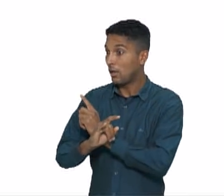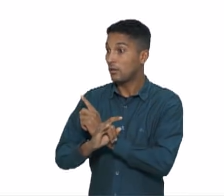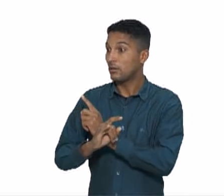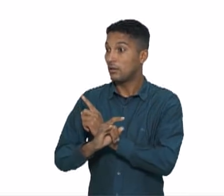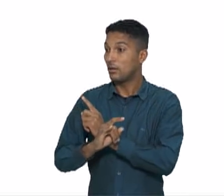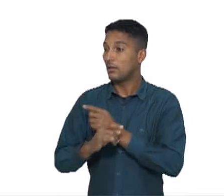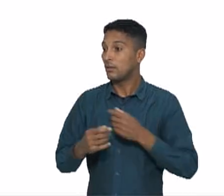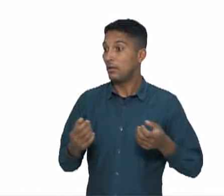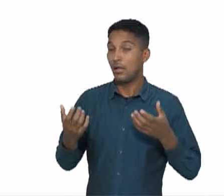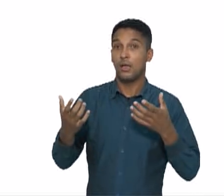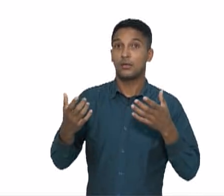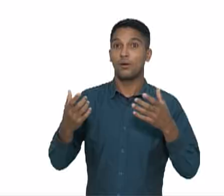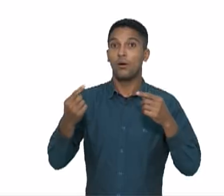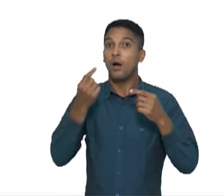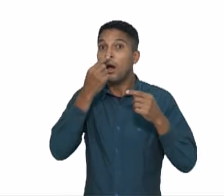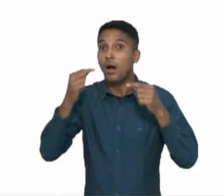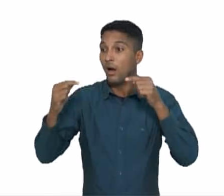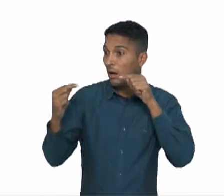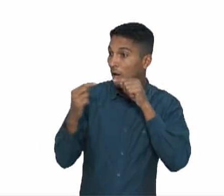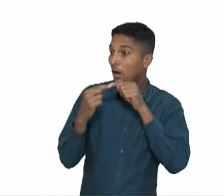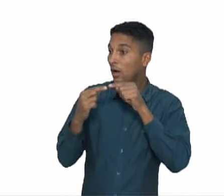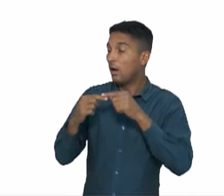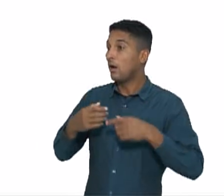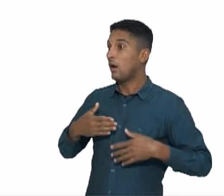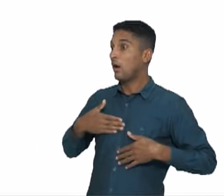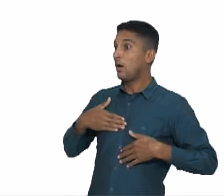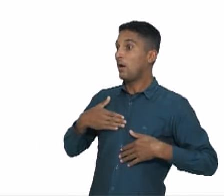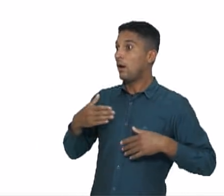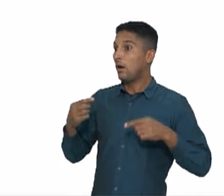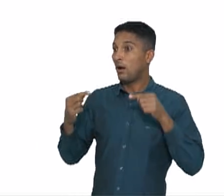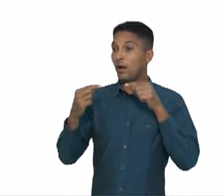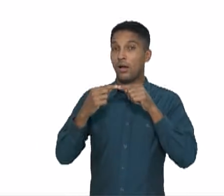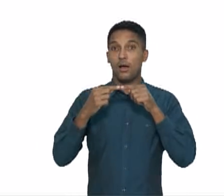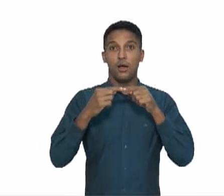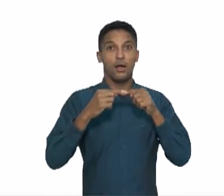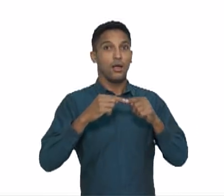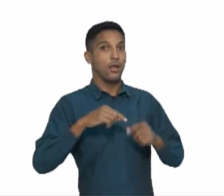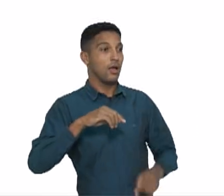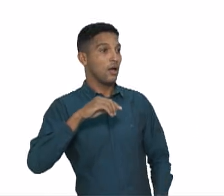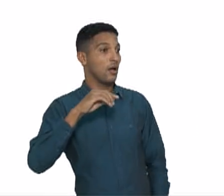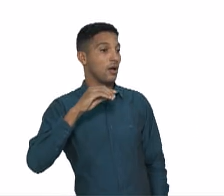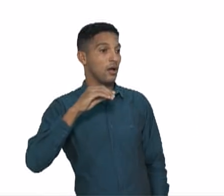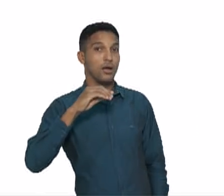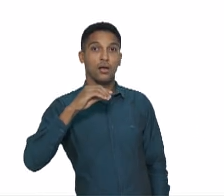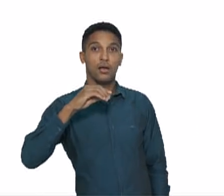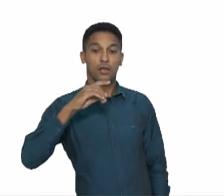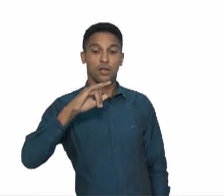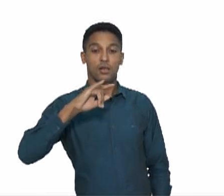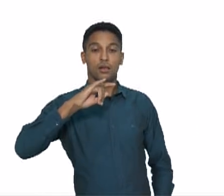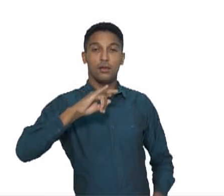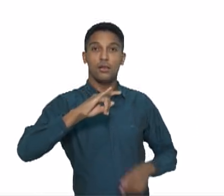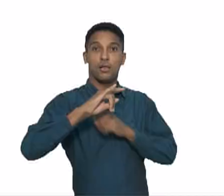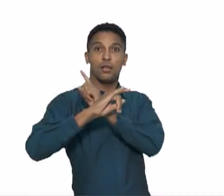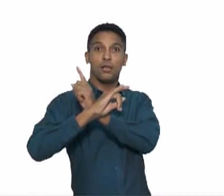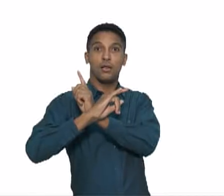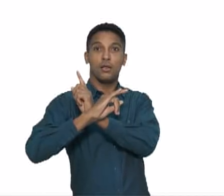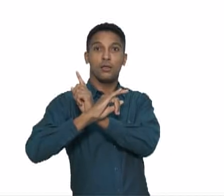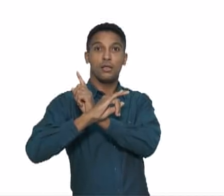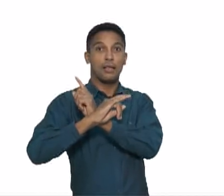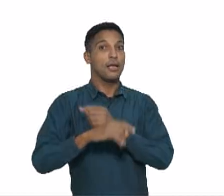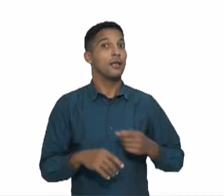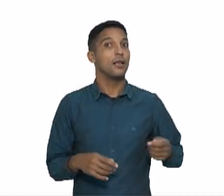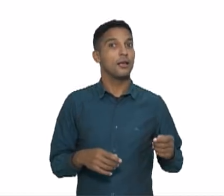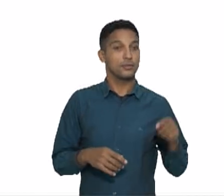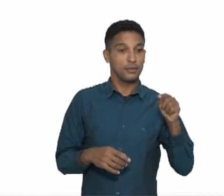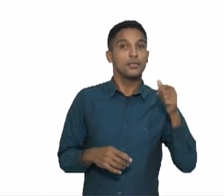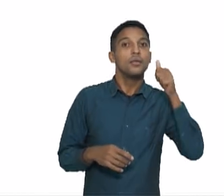com encabulamento, surpreendidos. Mas ambos eram comprometidos. Ela com sua infância impossível,